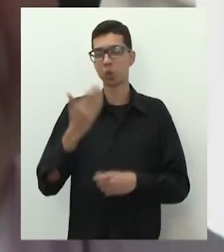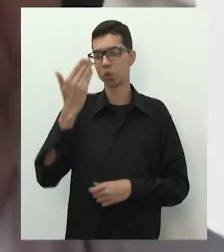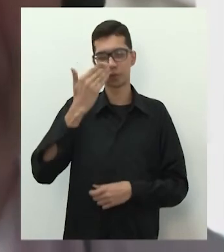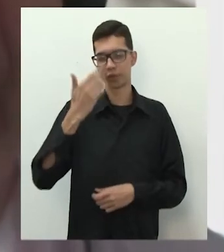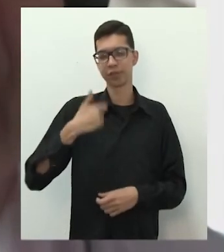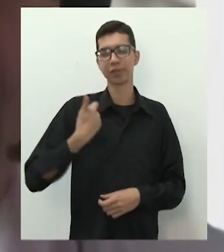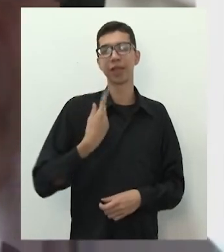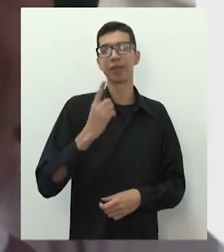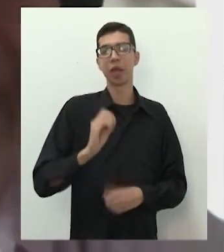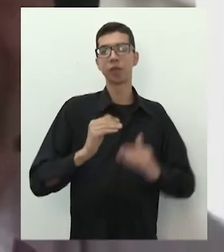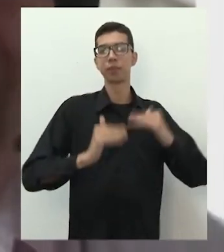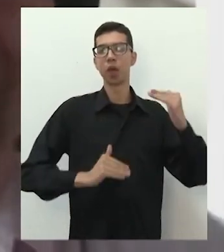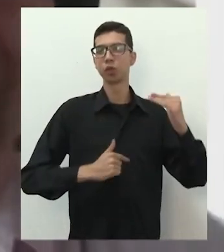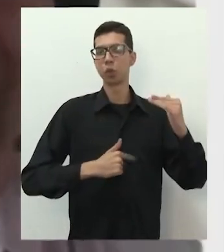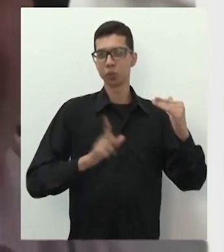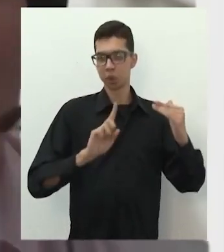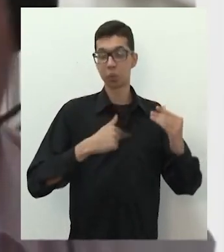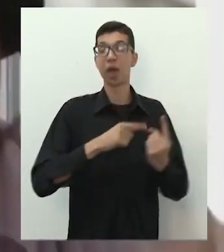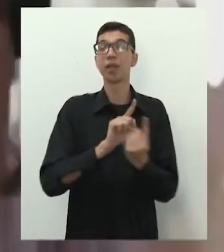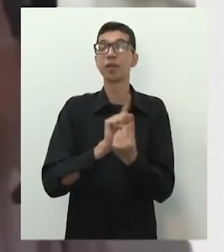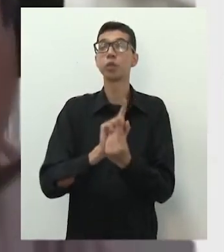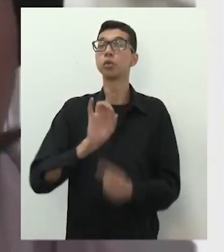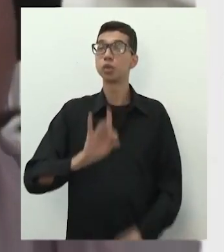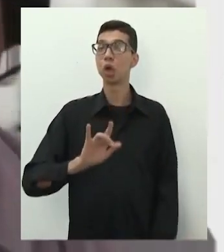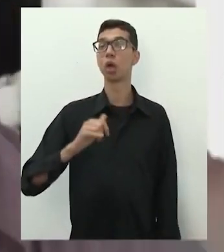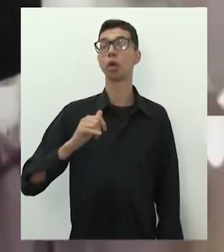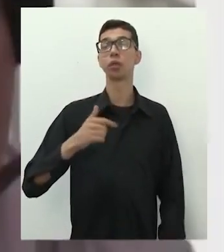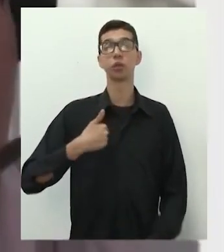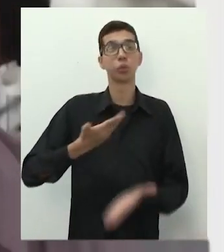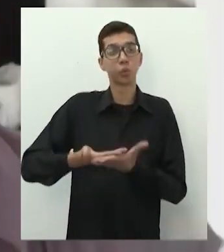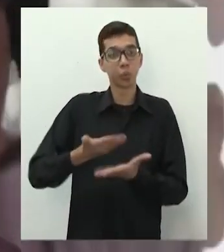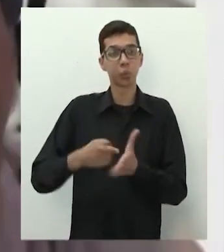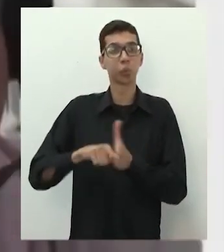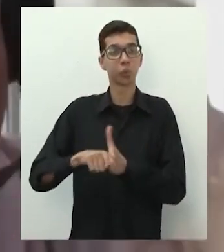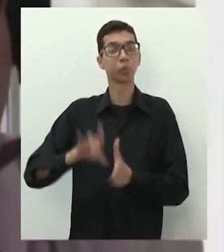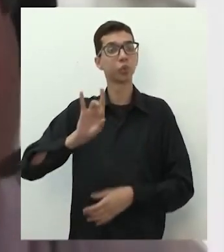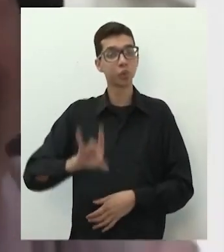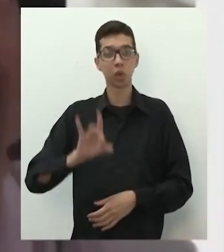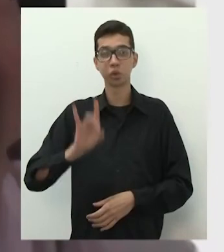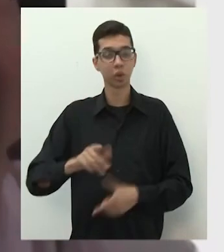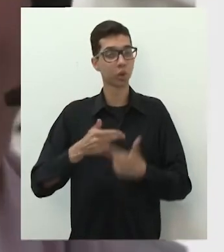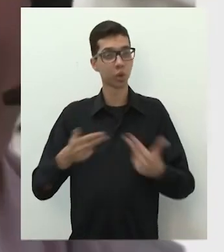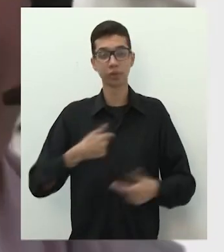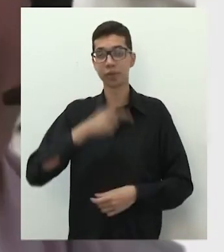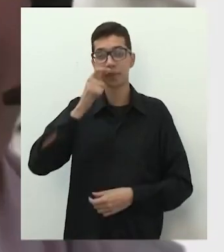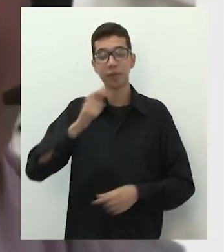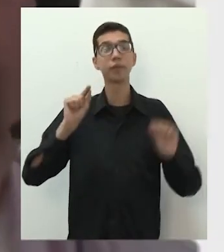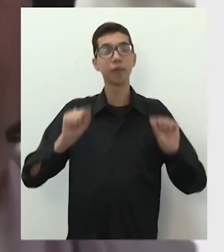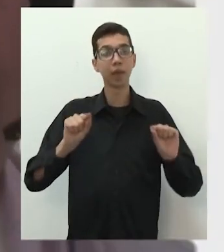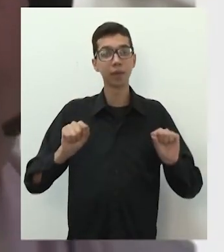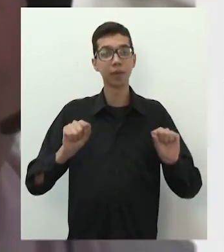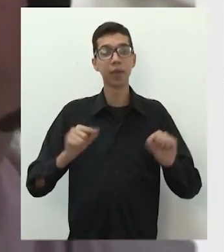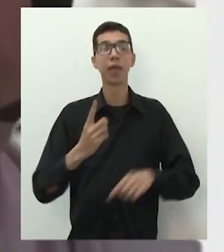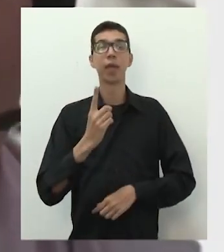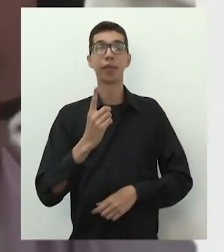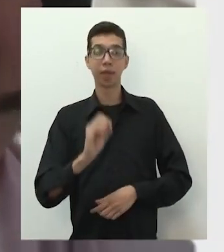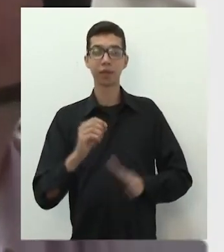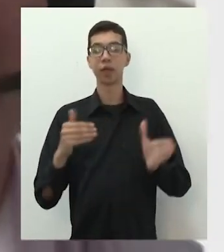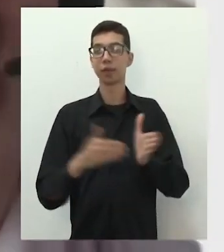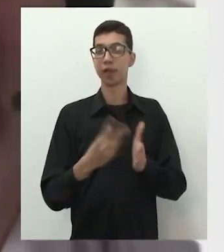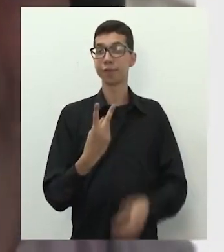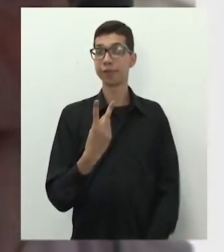você coloca coisinhas brilhando, coraçõezinhos, cílios, maquiagem. Existem recursos de brincadeira para isso. Então,